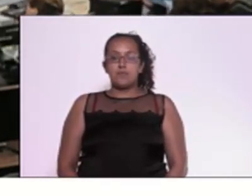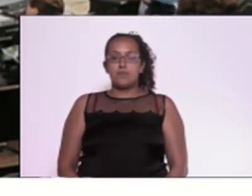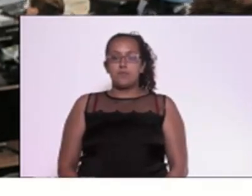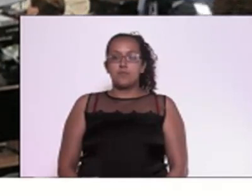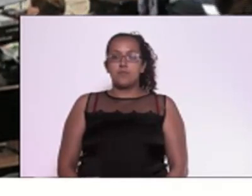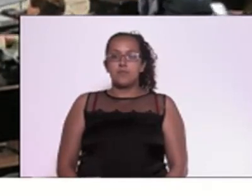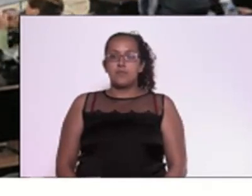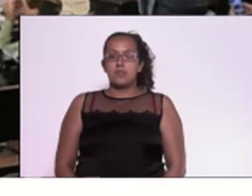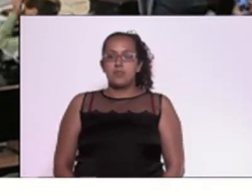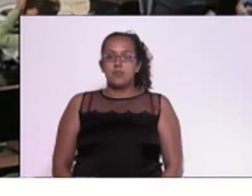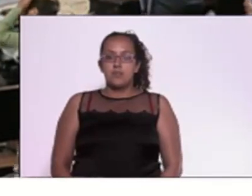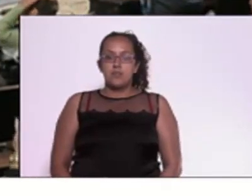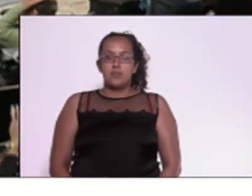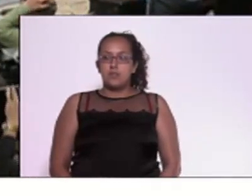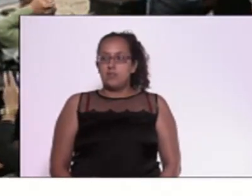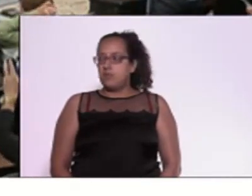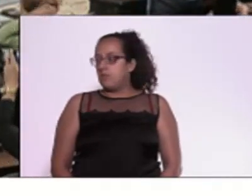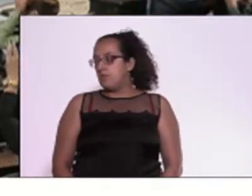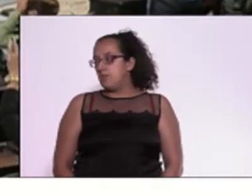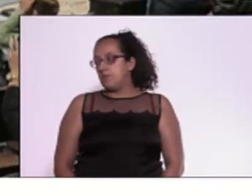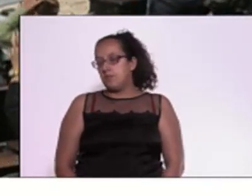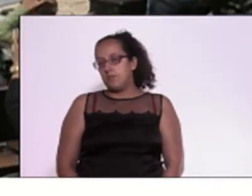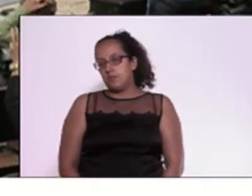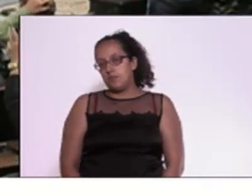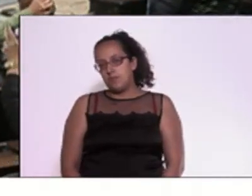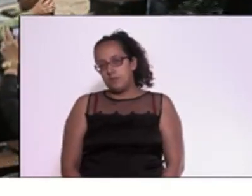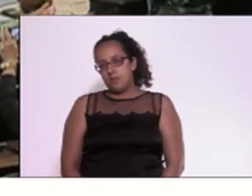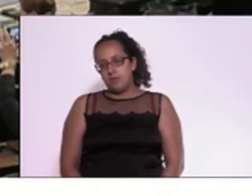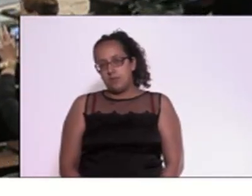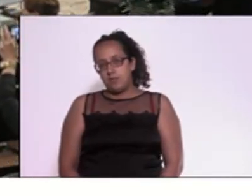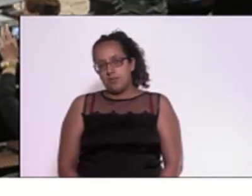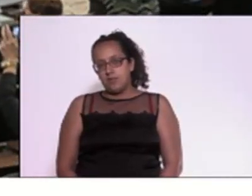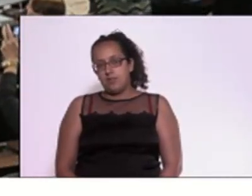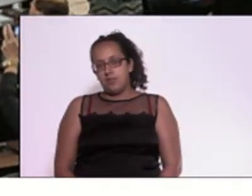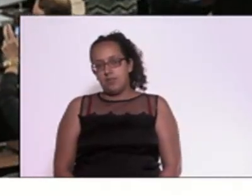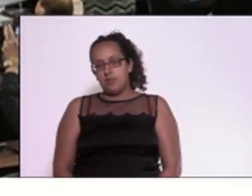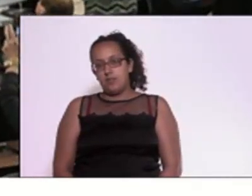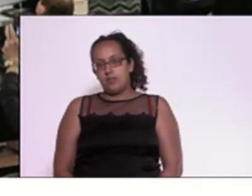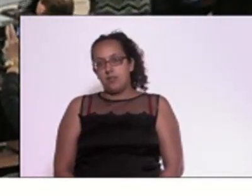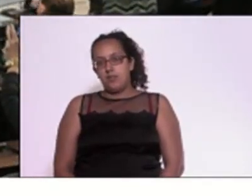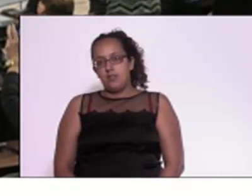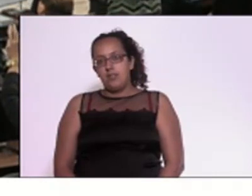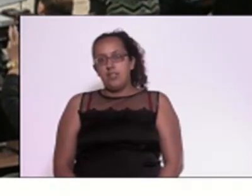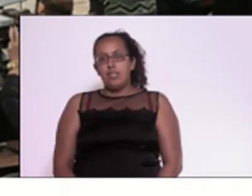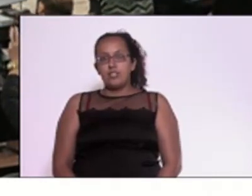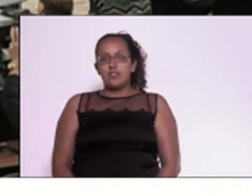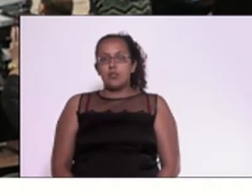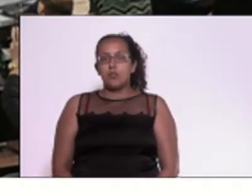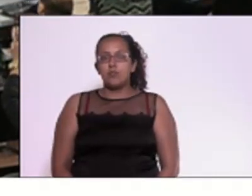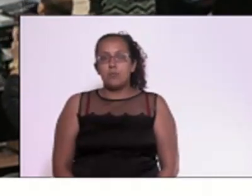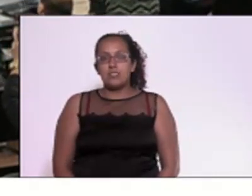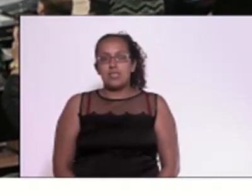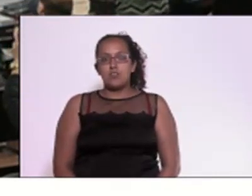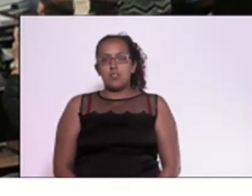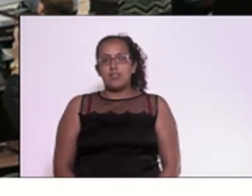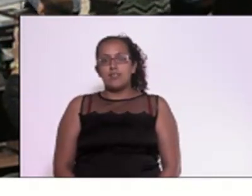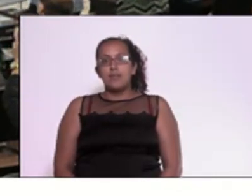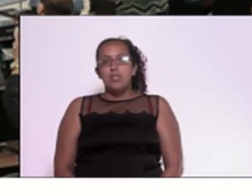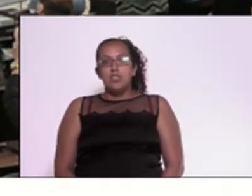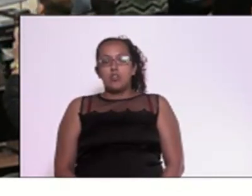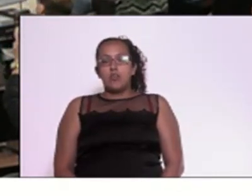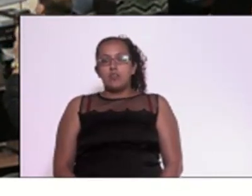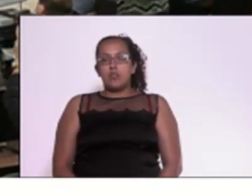e vendia. O negócio deu tão certo que passei a vender também em casa. Meu pai já tinha morrido e eu sentia